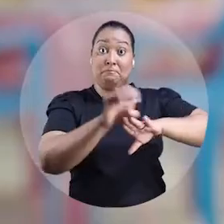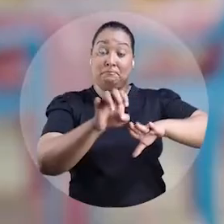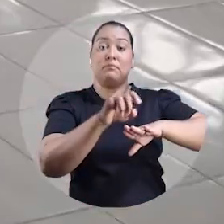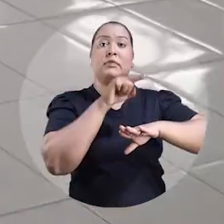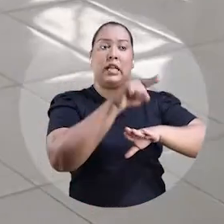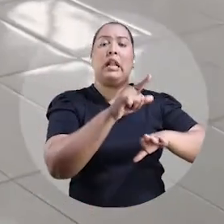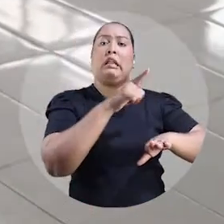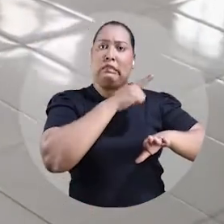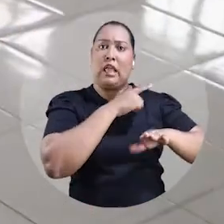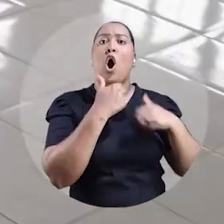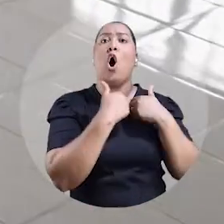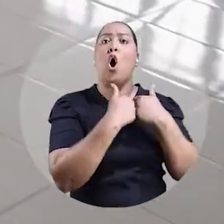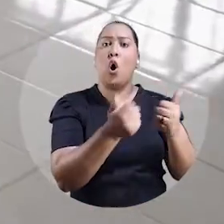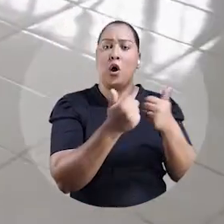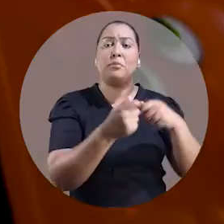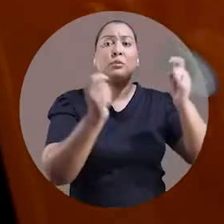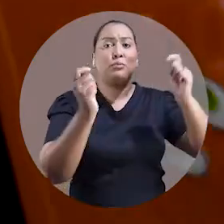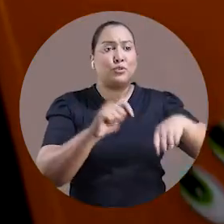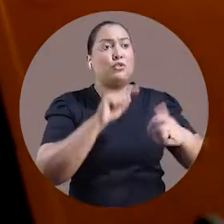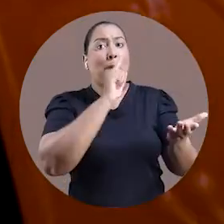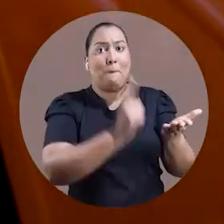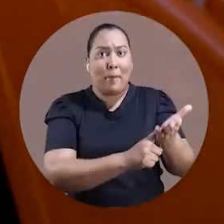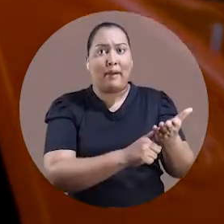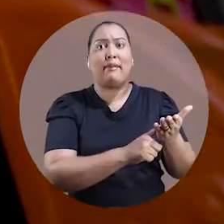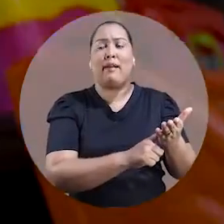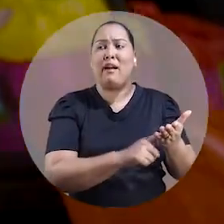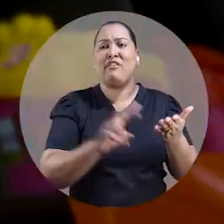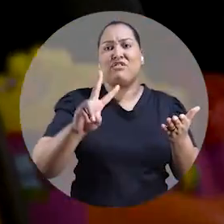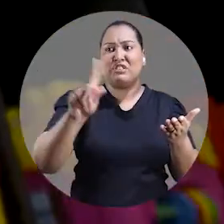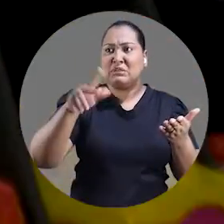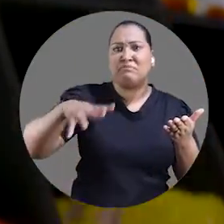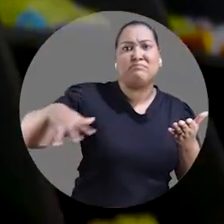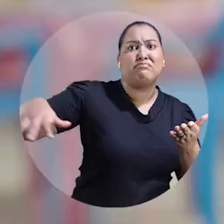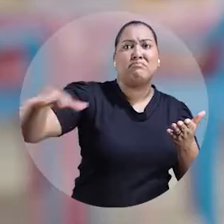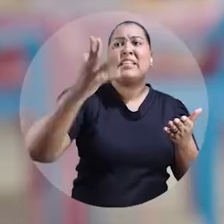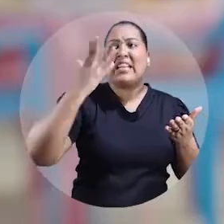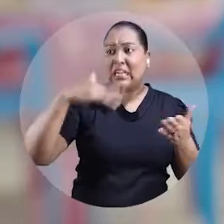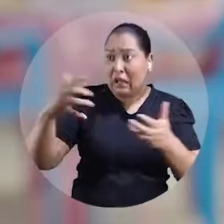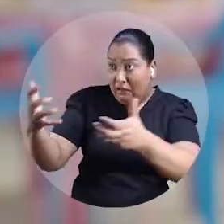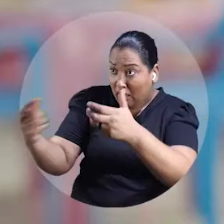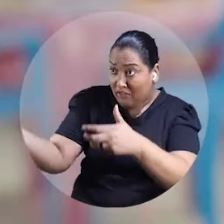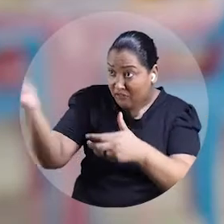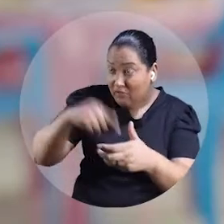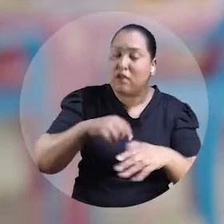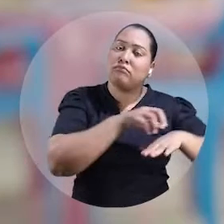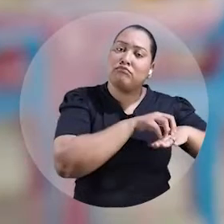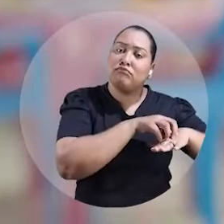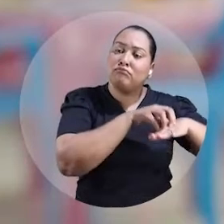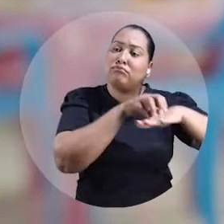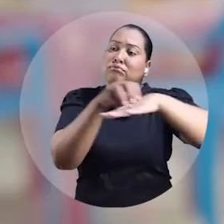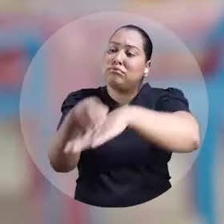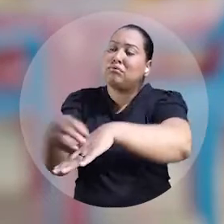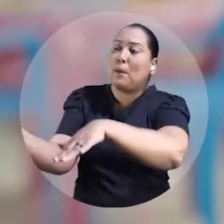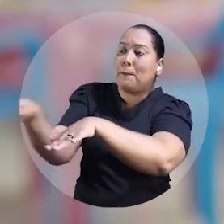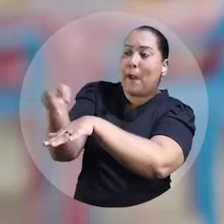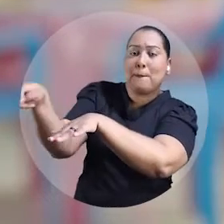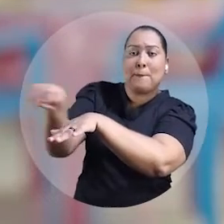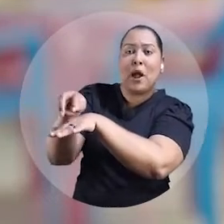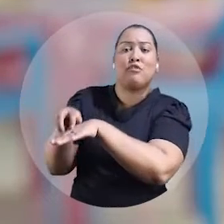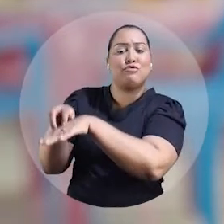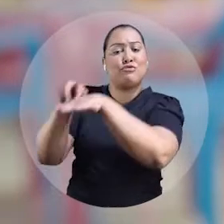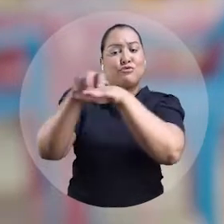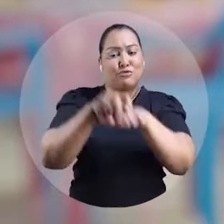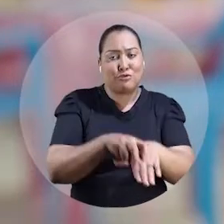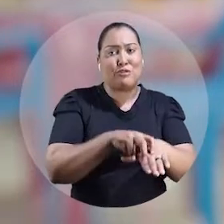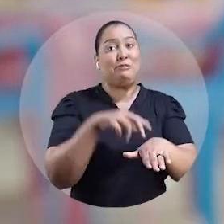nos oferece os ônibus, né, busca em várias regiões de Várzea Grande as crianças, e elas vinham, a gente